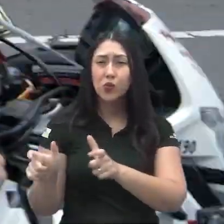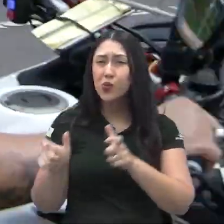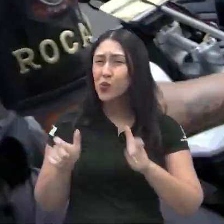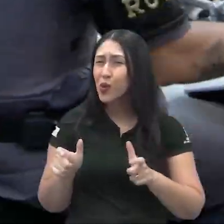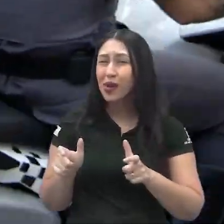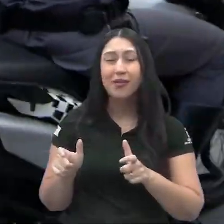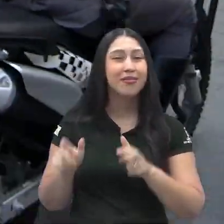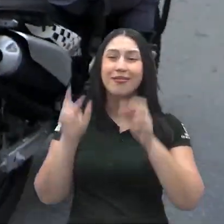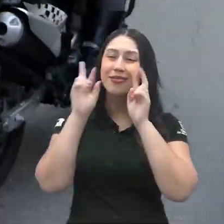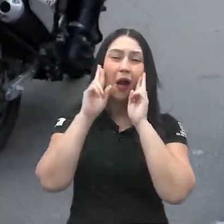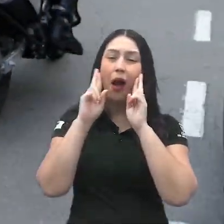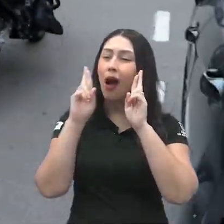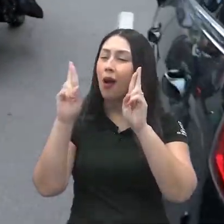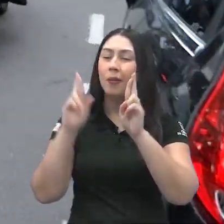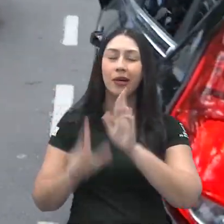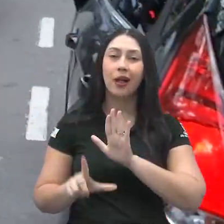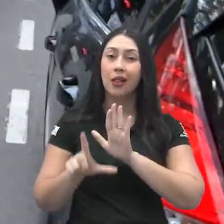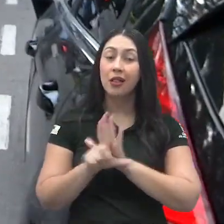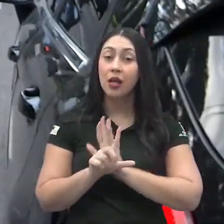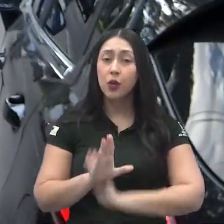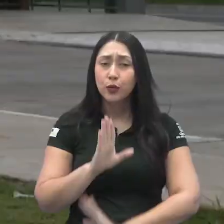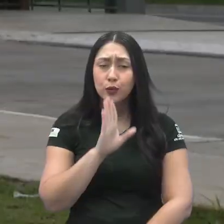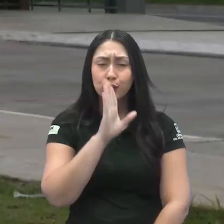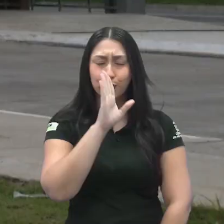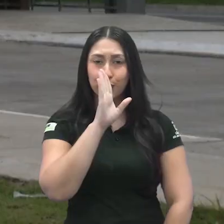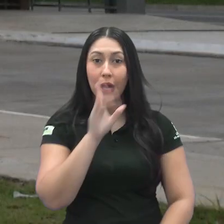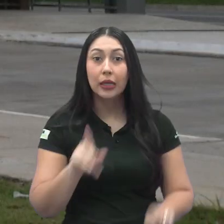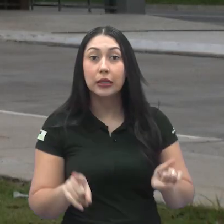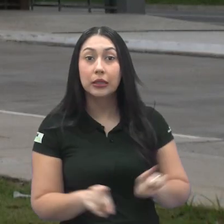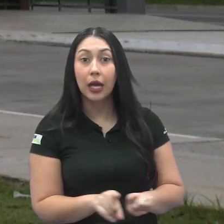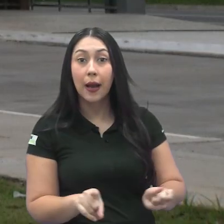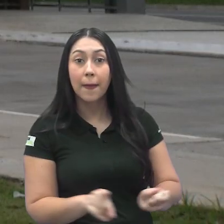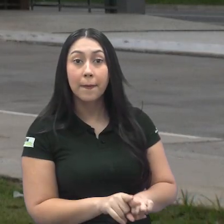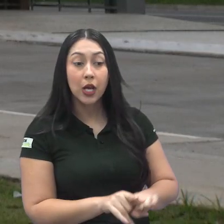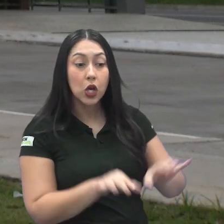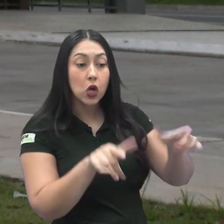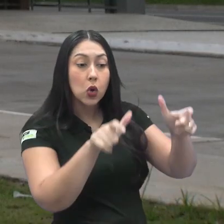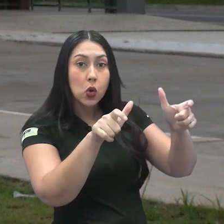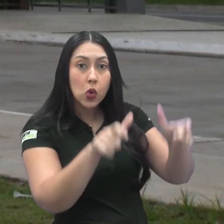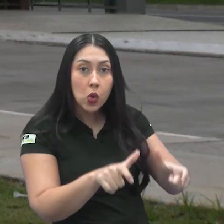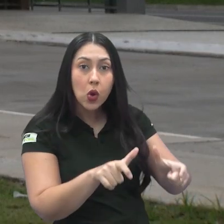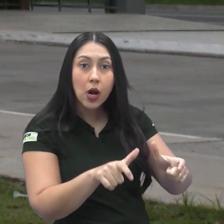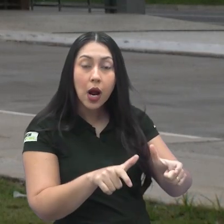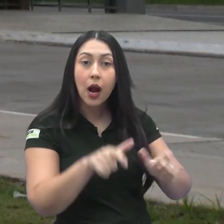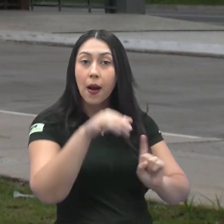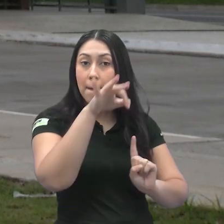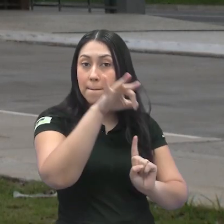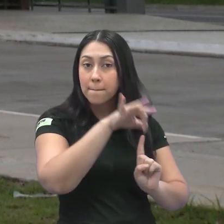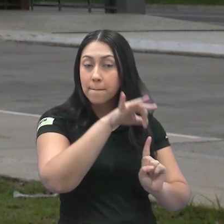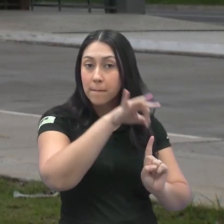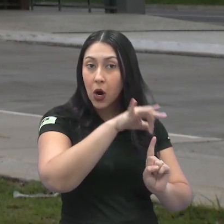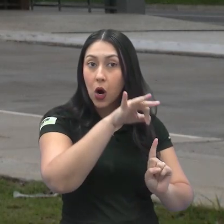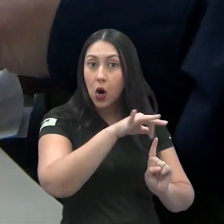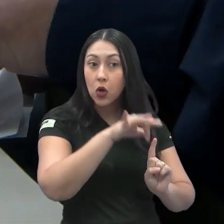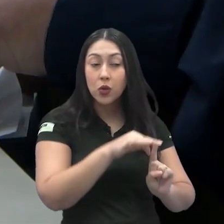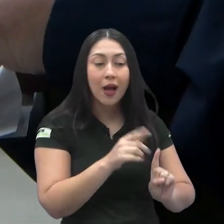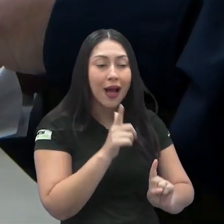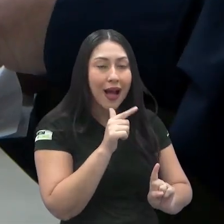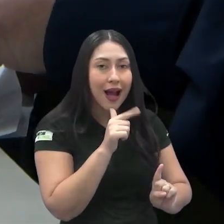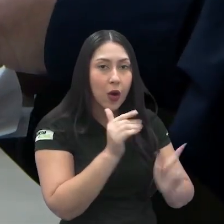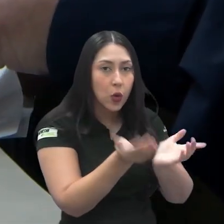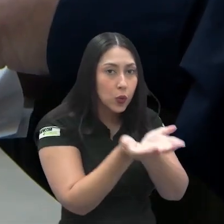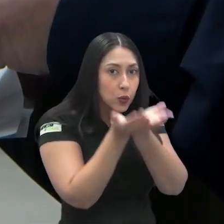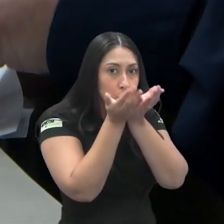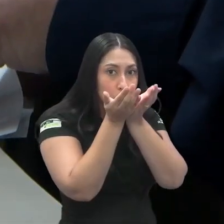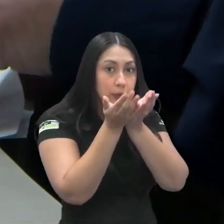estariam desrespeitando a lei do silêncio e a implantação de bebedouros em estação da linha verde. Entre